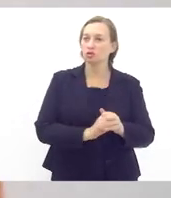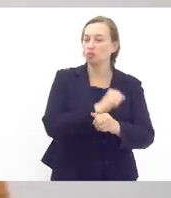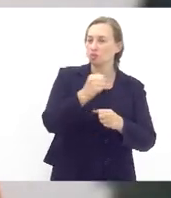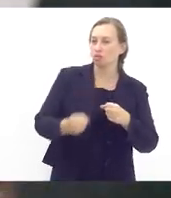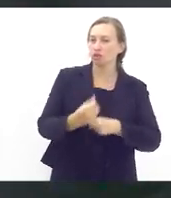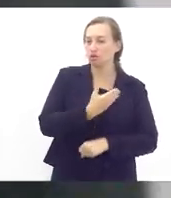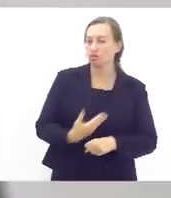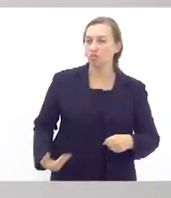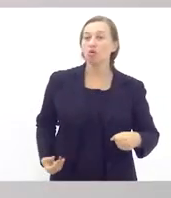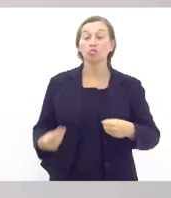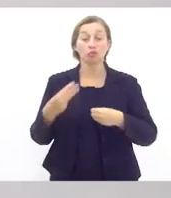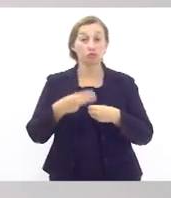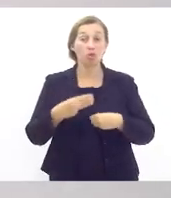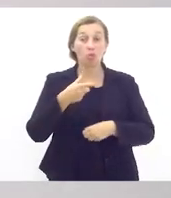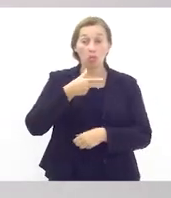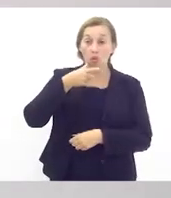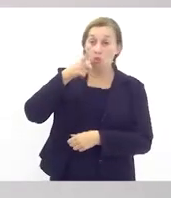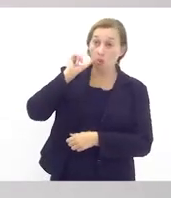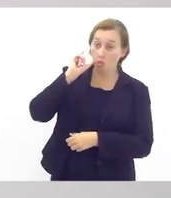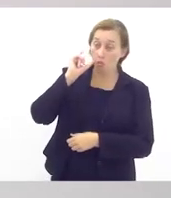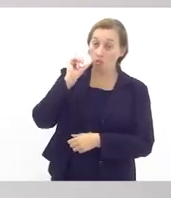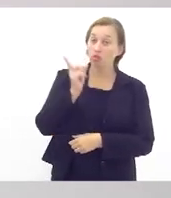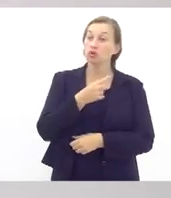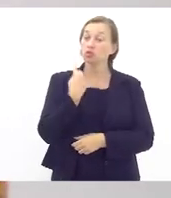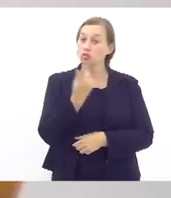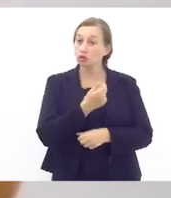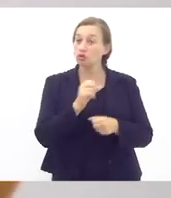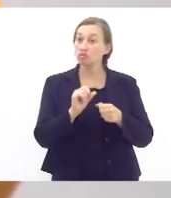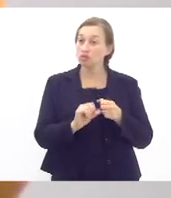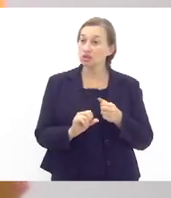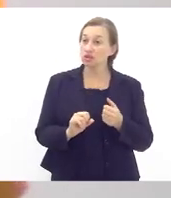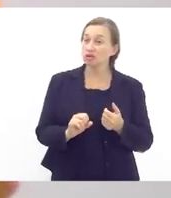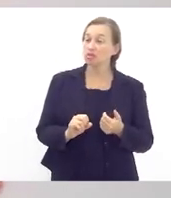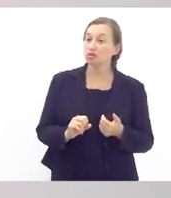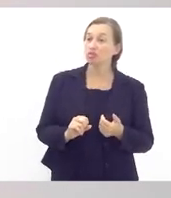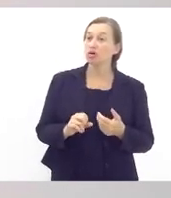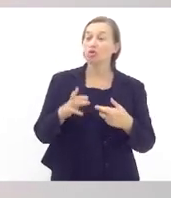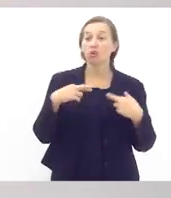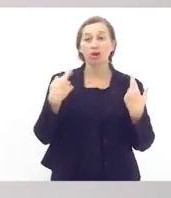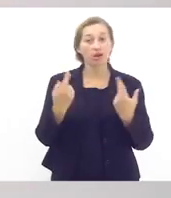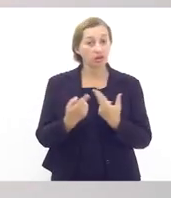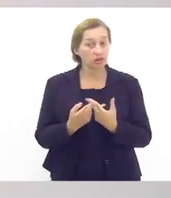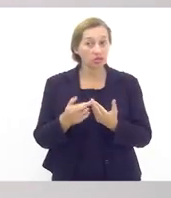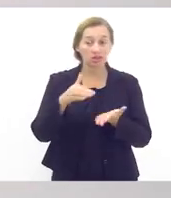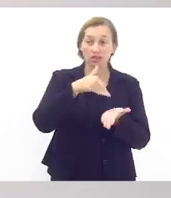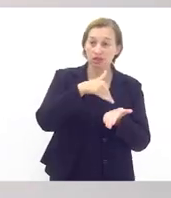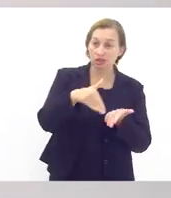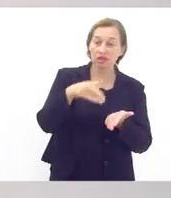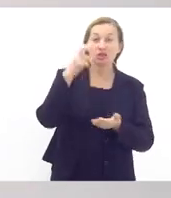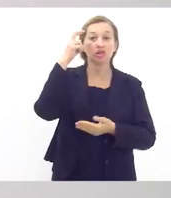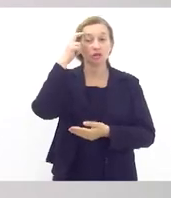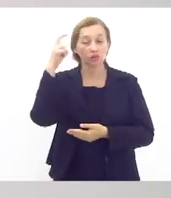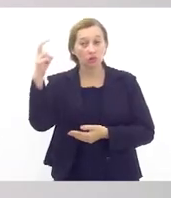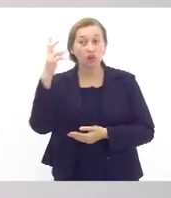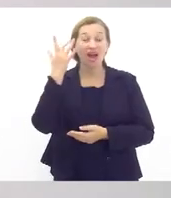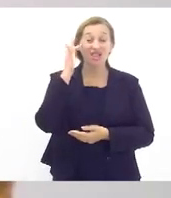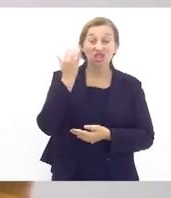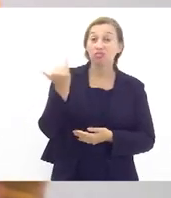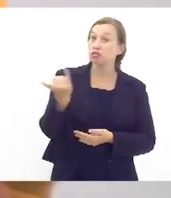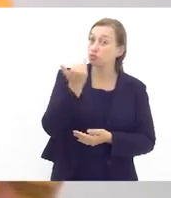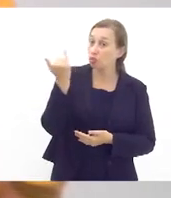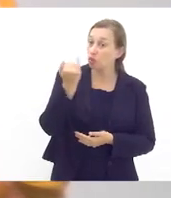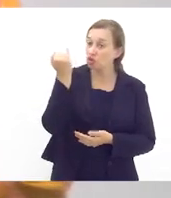municipal E ontem nós fizemos uma reunião na Secretaria de Cultura porque achavamos